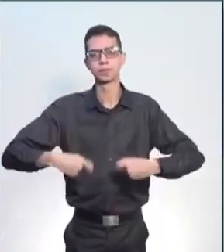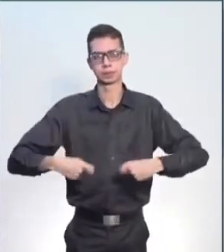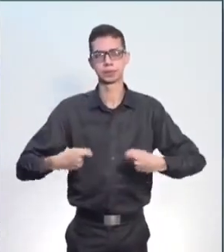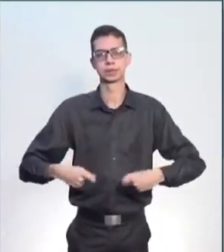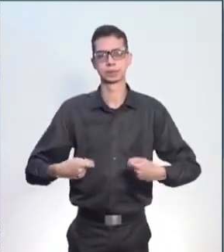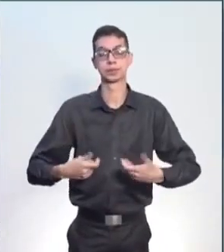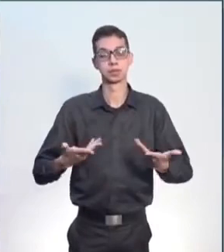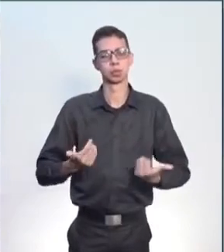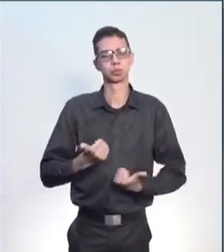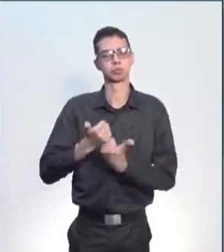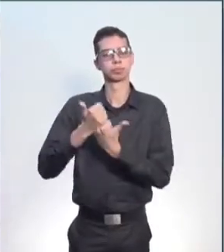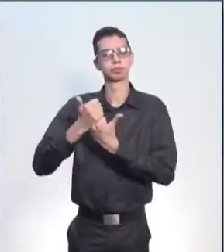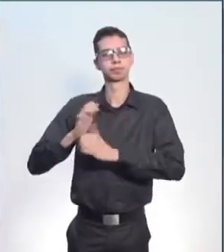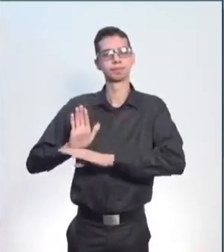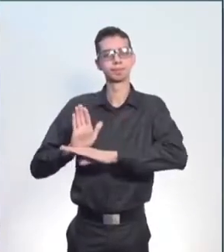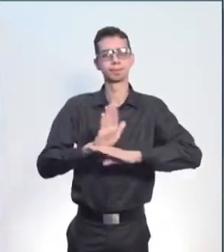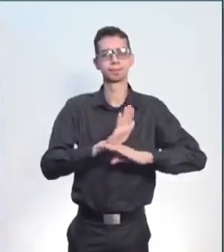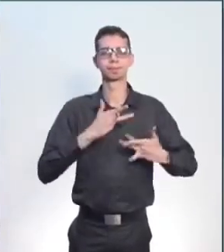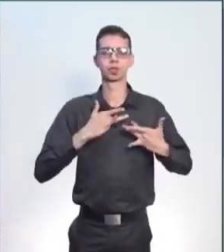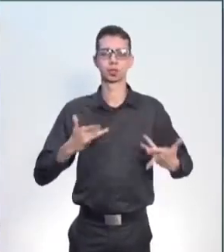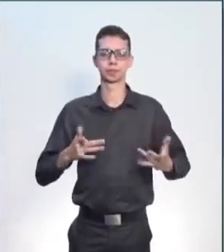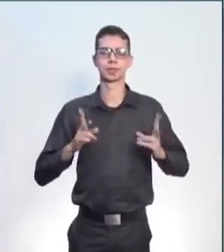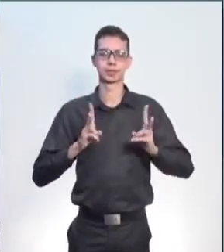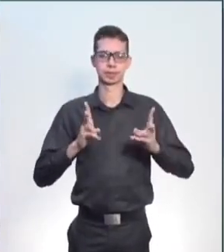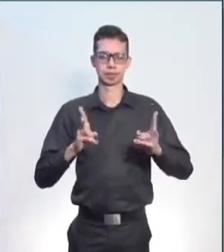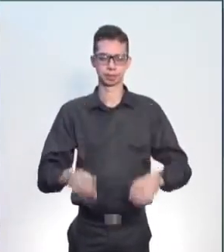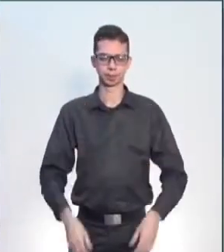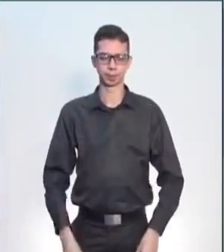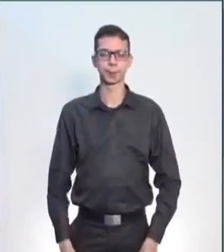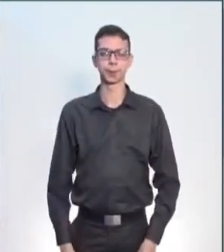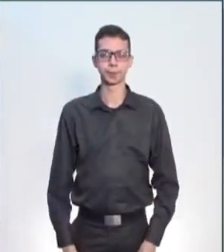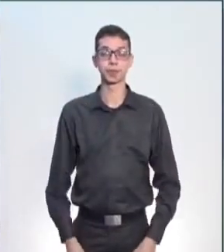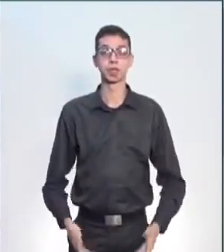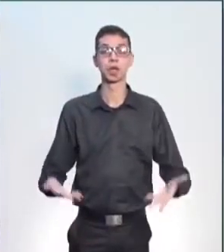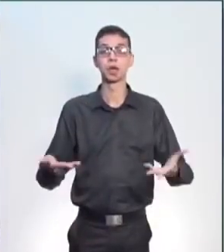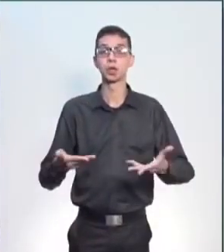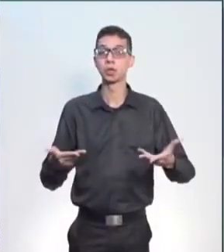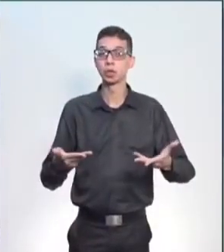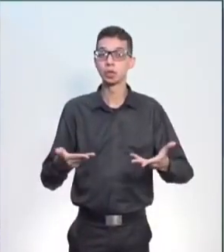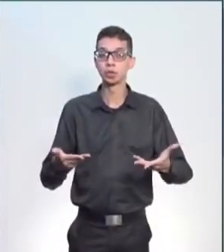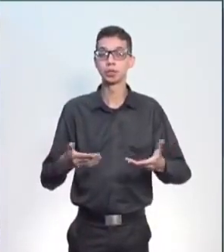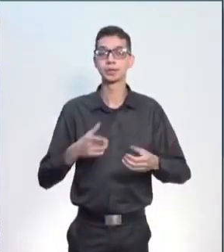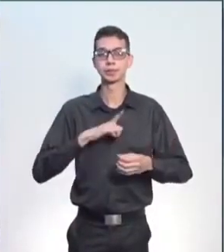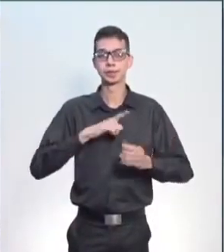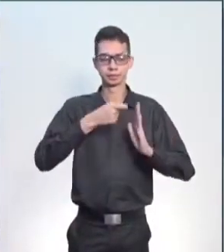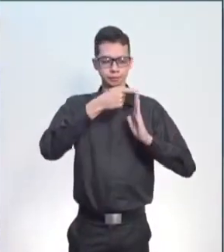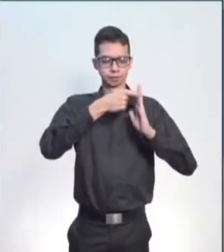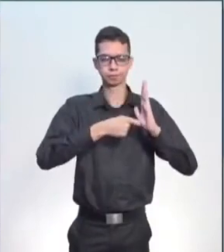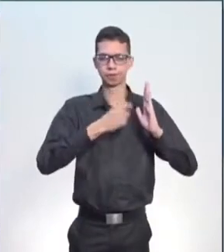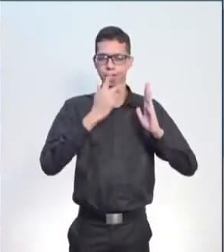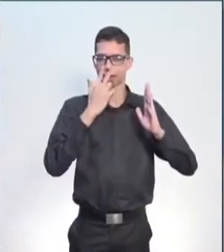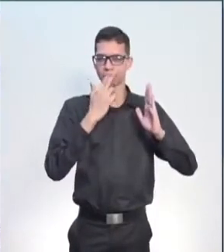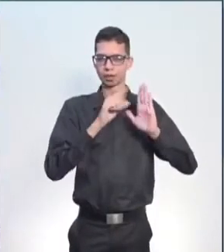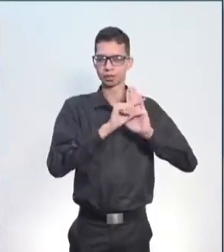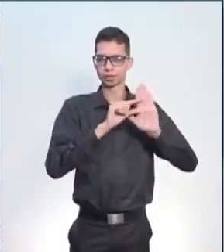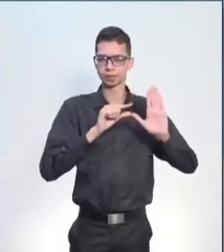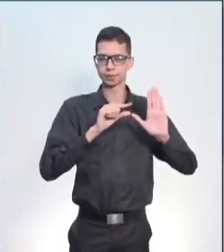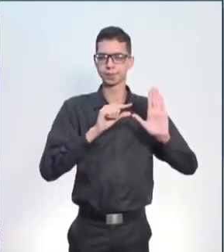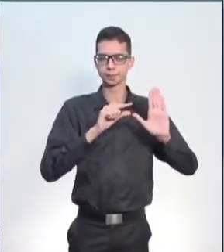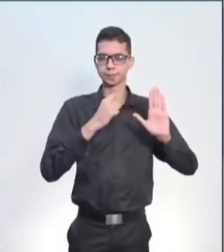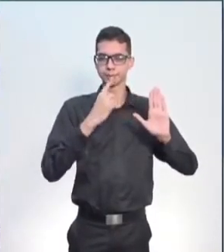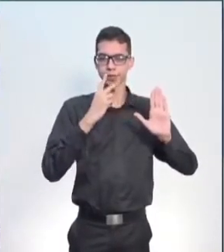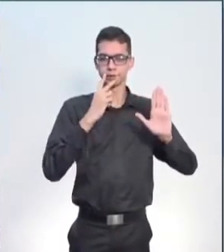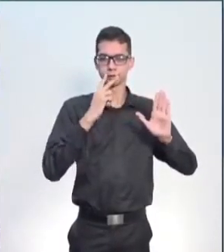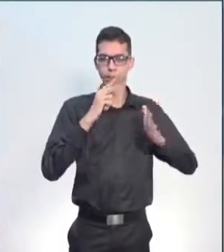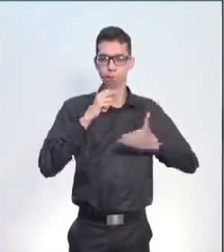Vamos ler aqui uns trechinhos, né? Vamos lá pegar um trecho do Maquiavel.